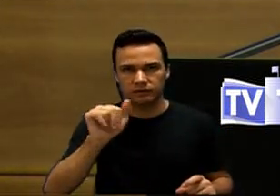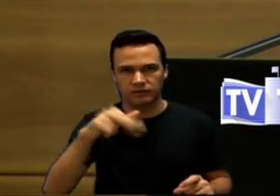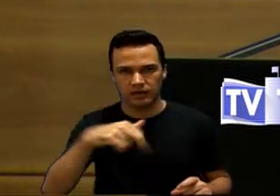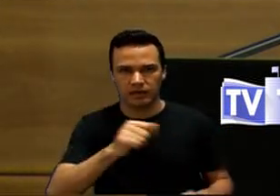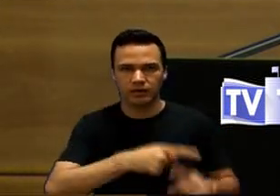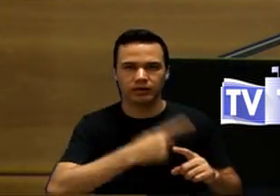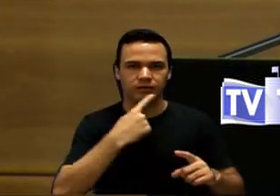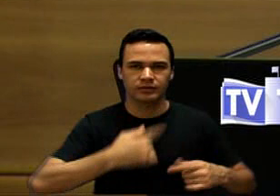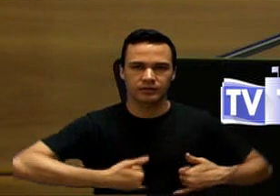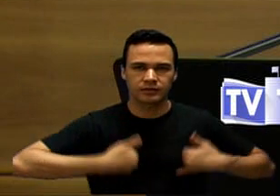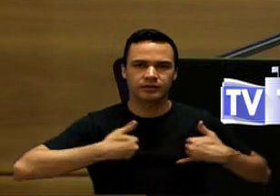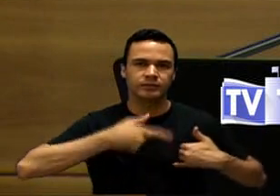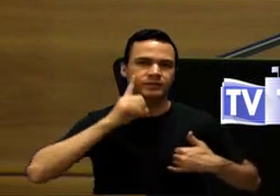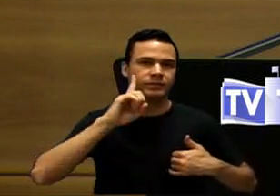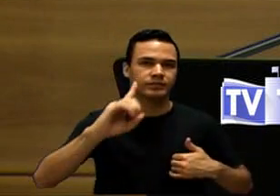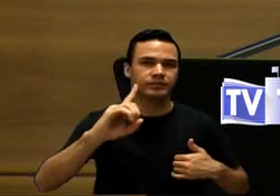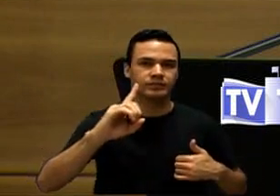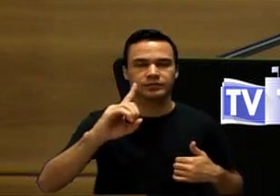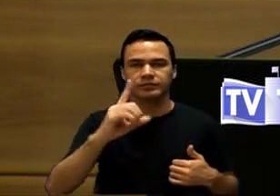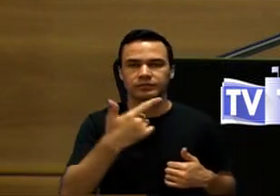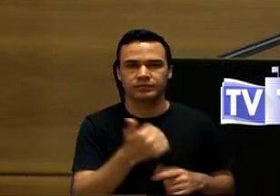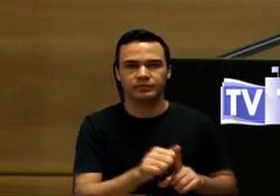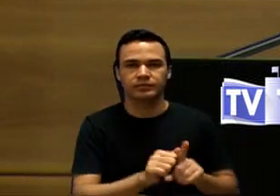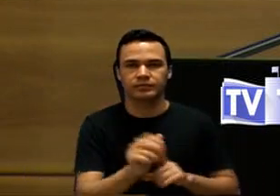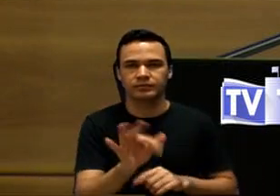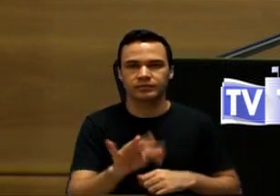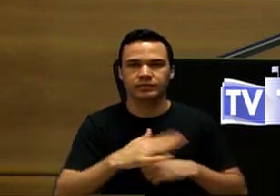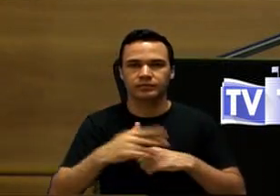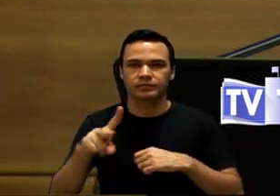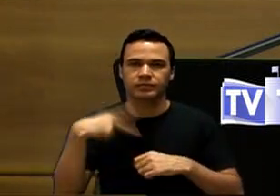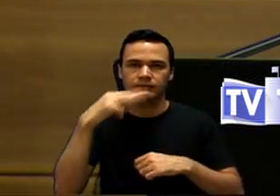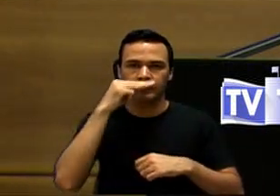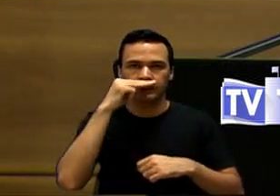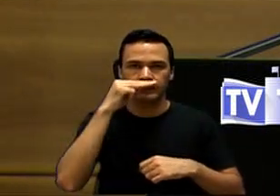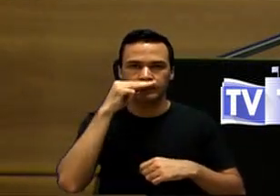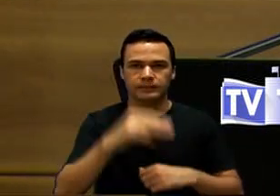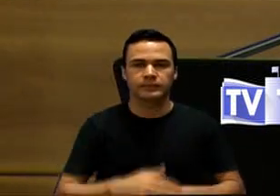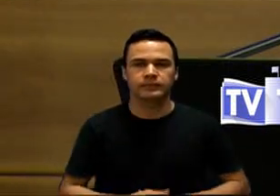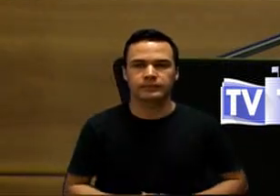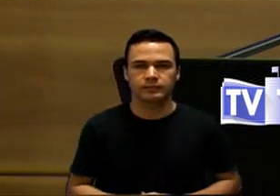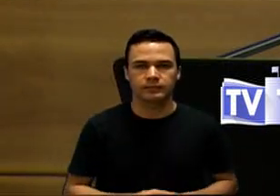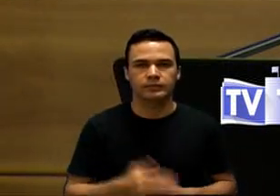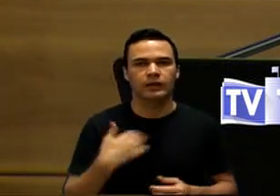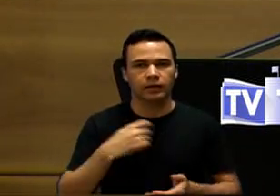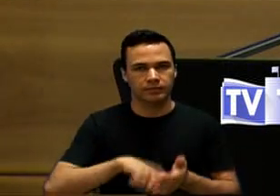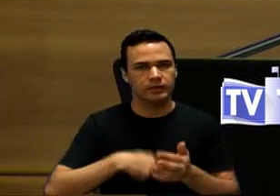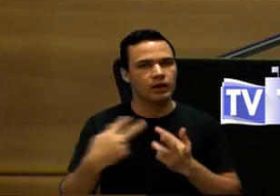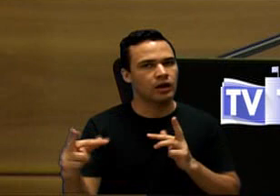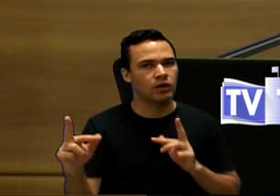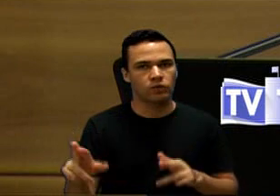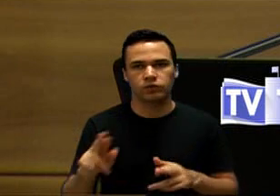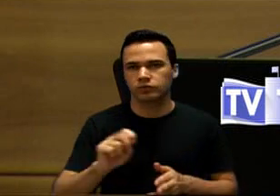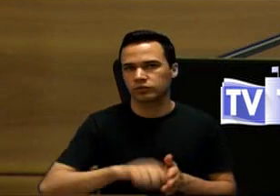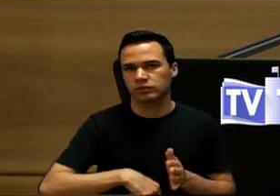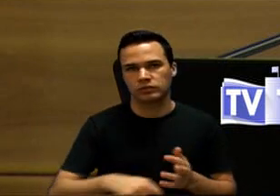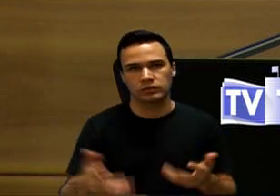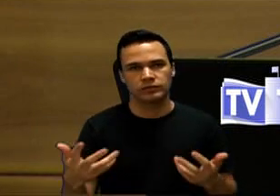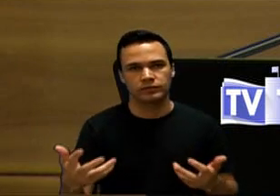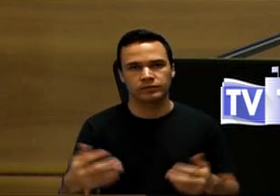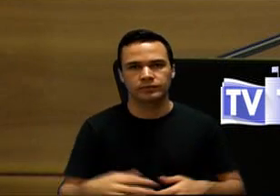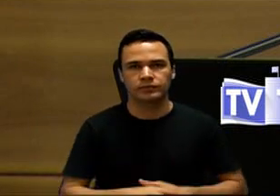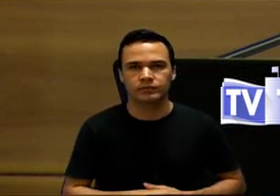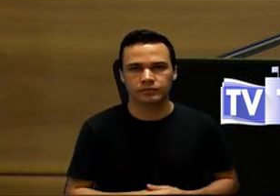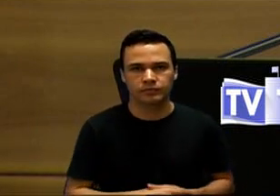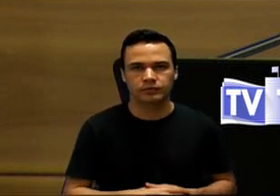pela passagem de sua data natalícia, comemorada dia 21 de fevereiro, quem assina é o vereador engenheiro Martinez. Peço permissão para assinar conjuntamente,